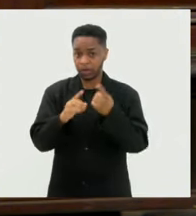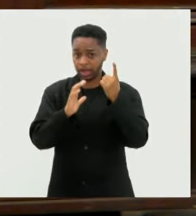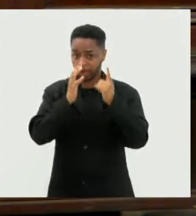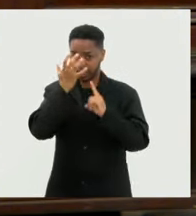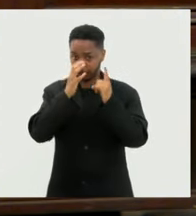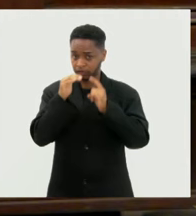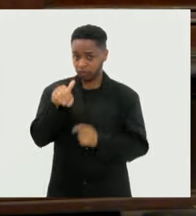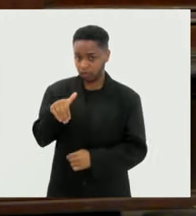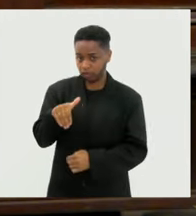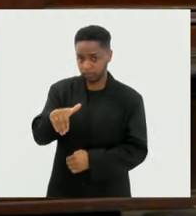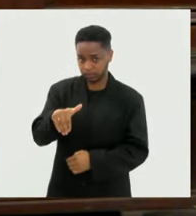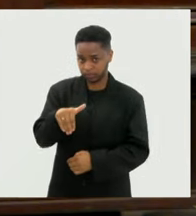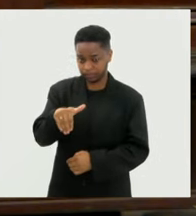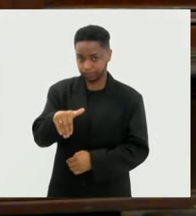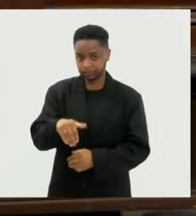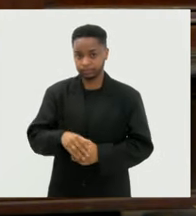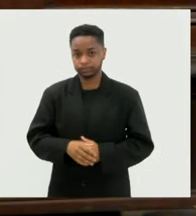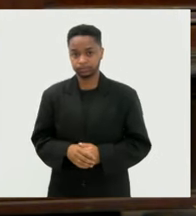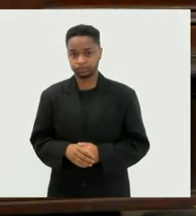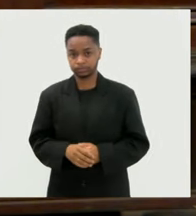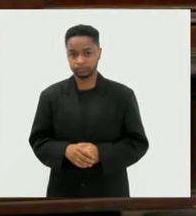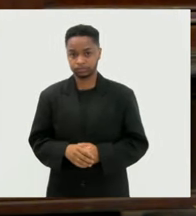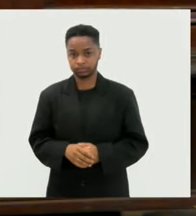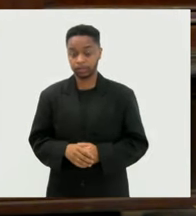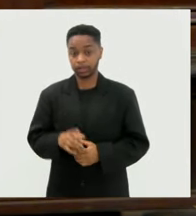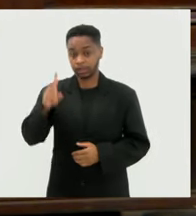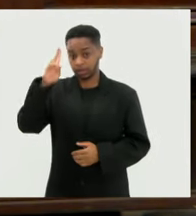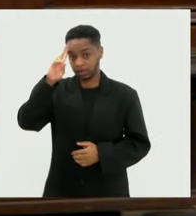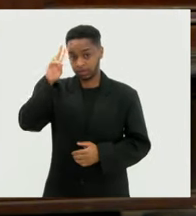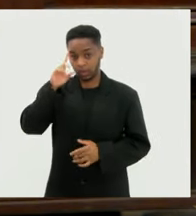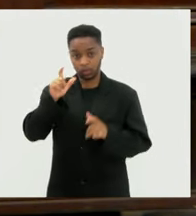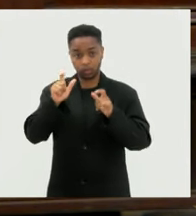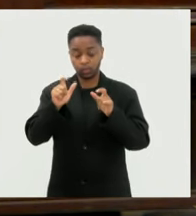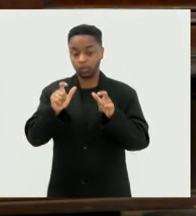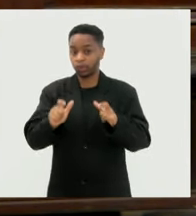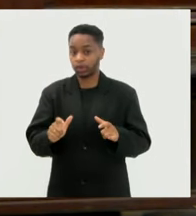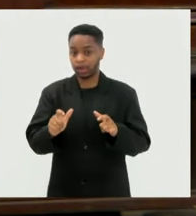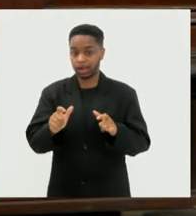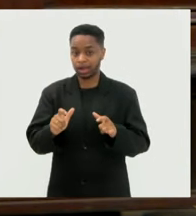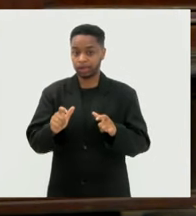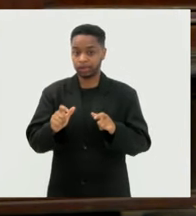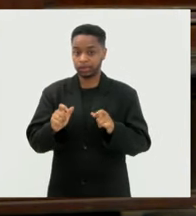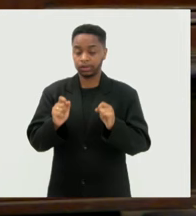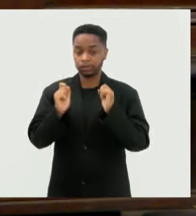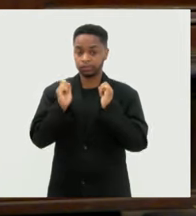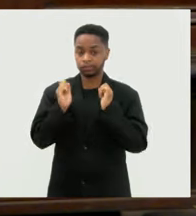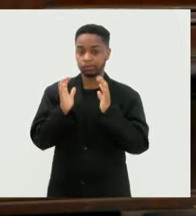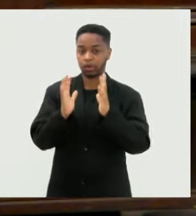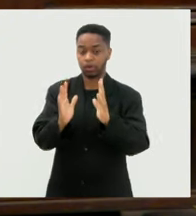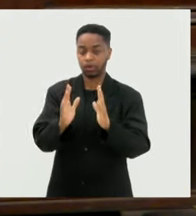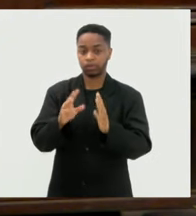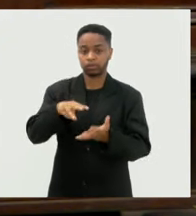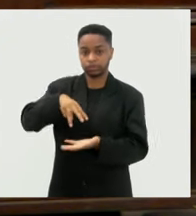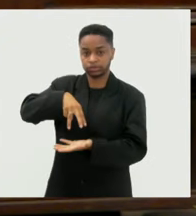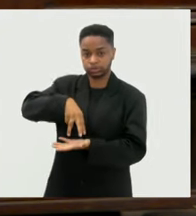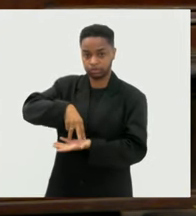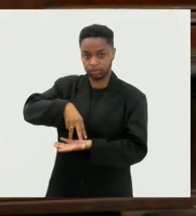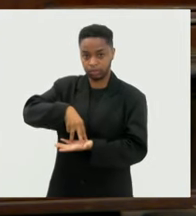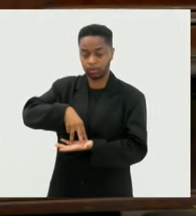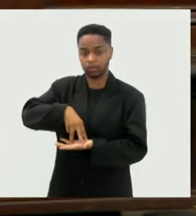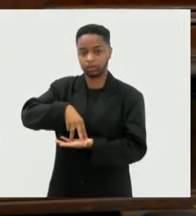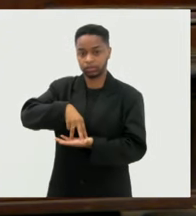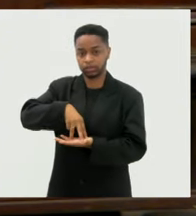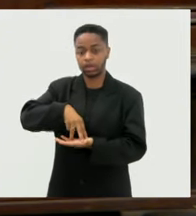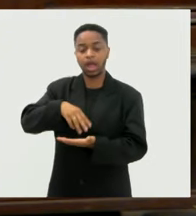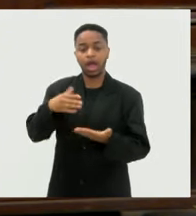aproxima, que a passarela do samba popular Sambódromo